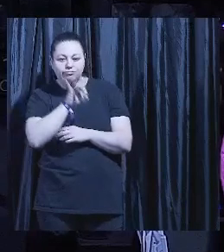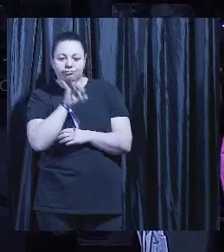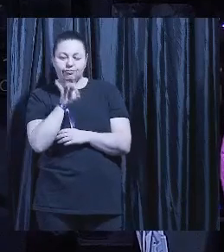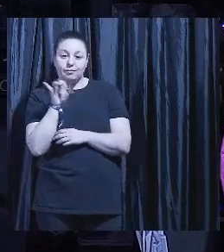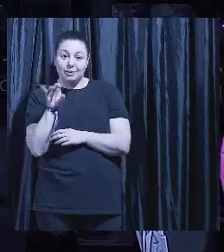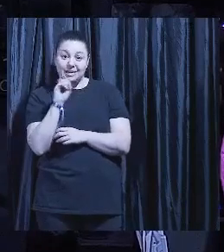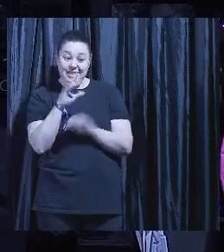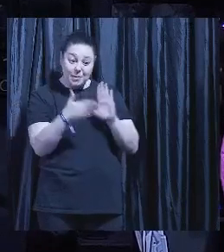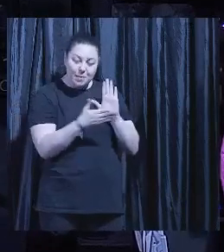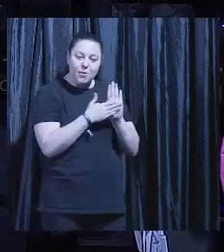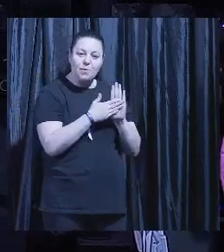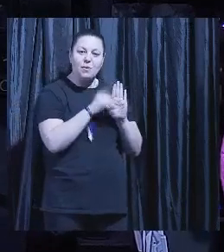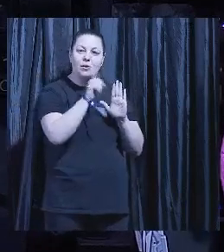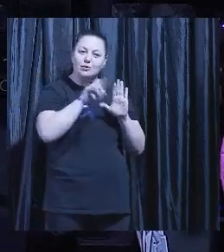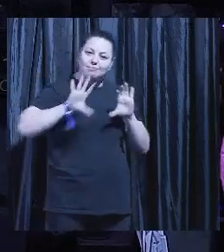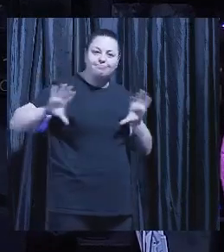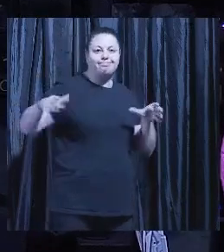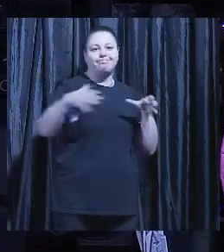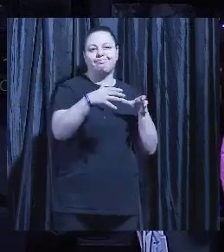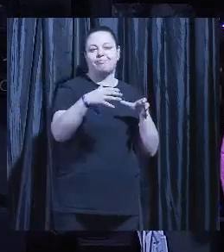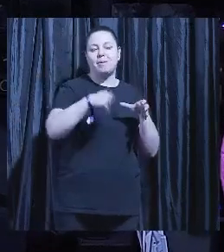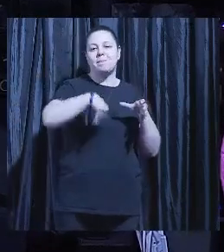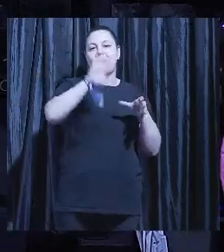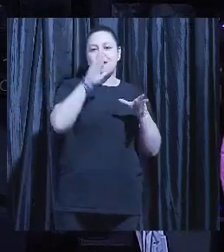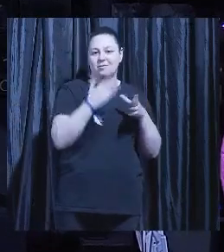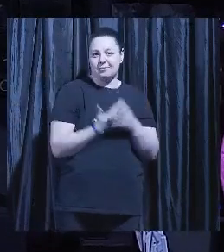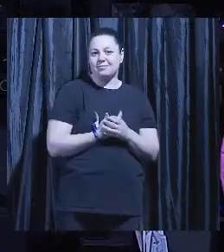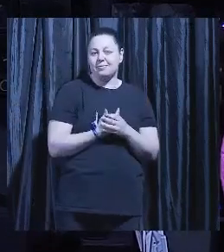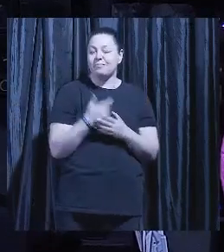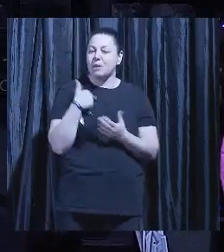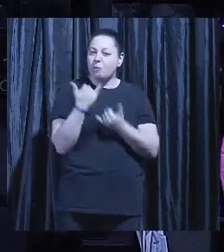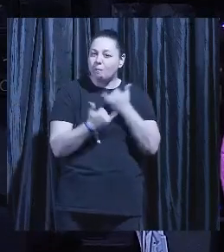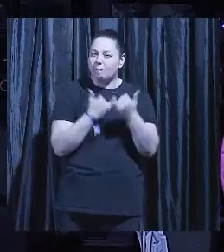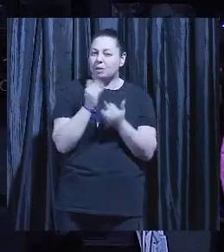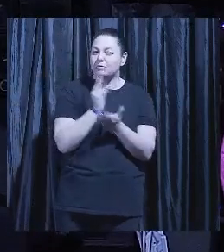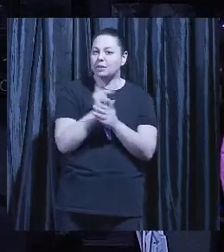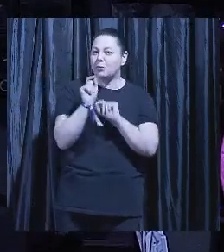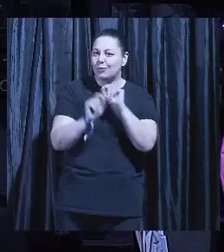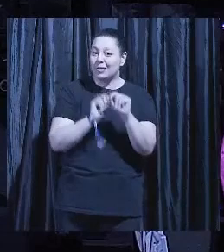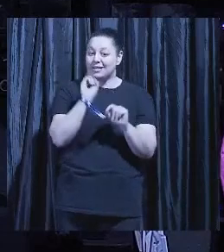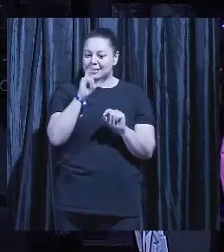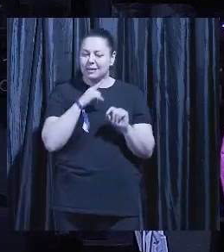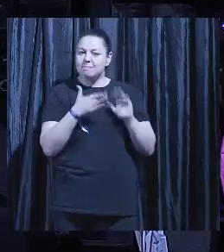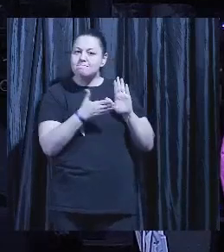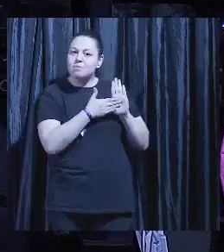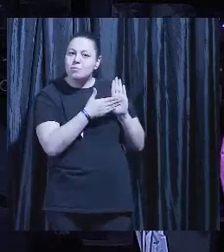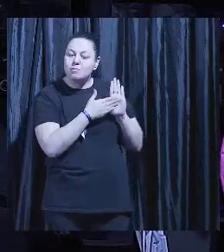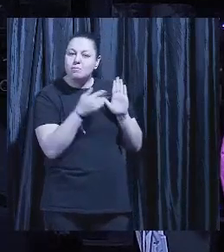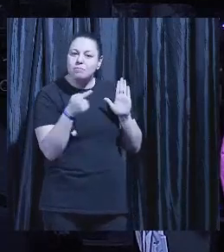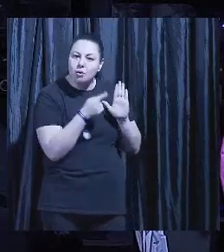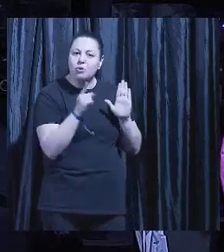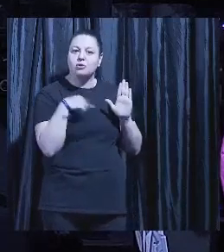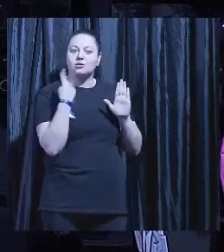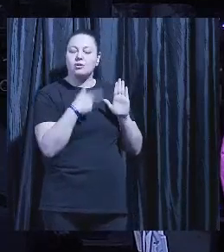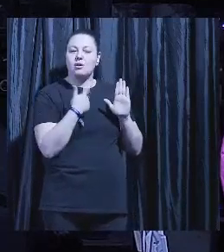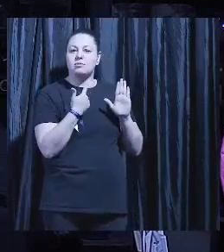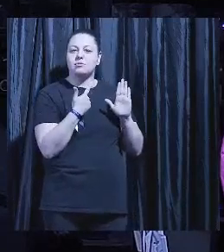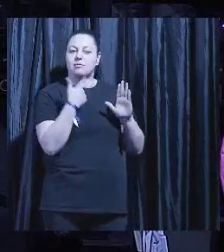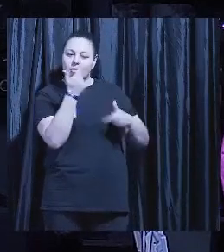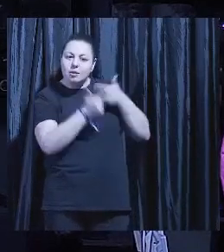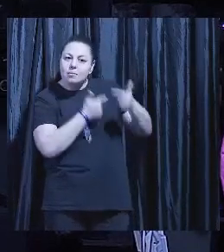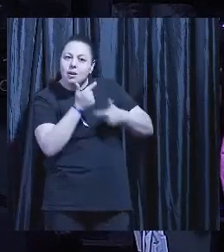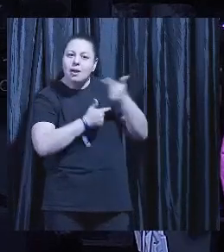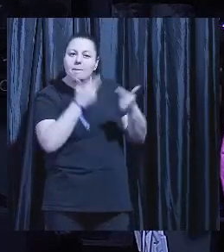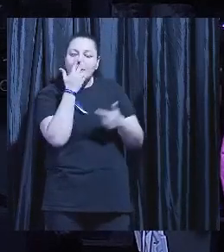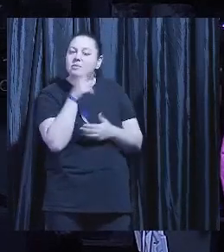maior. Eu brinco muito que quando a gente tem um propósito e a gente vai trabalhar, parece que a gente não está